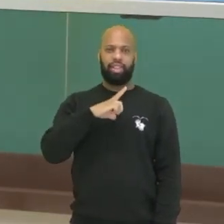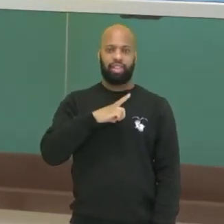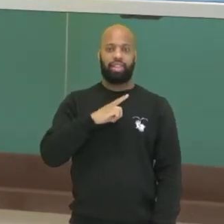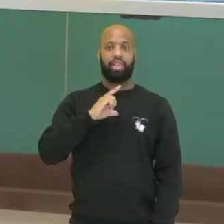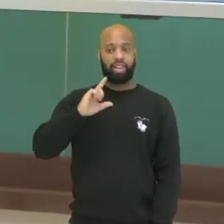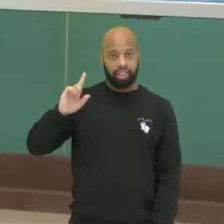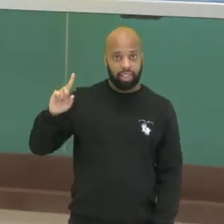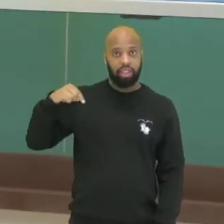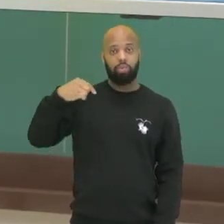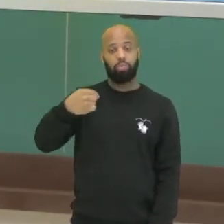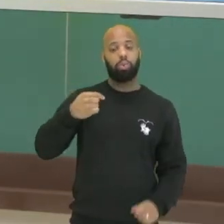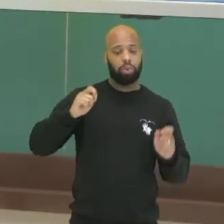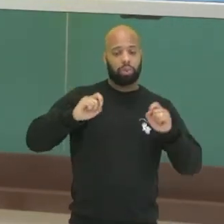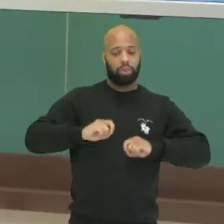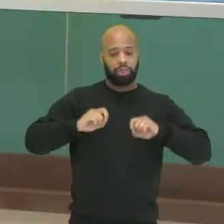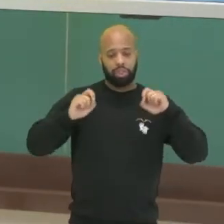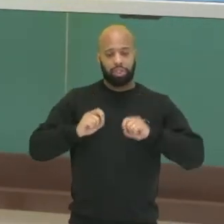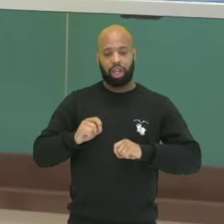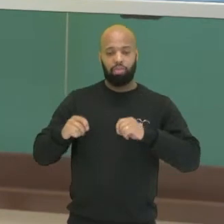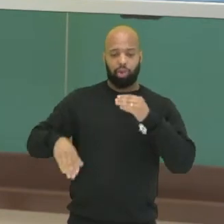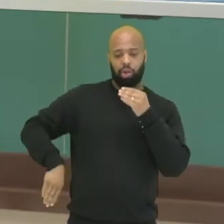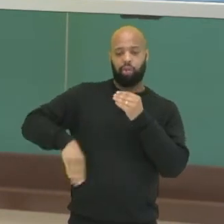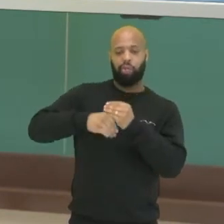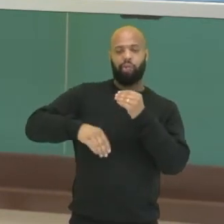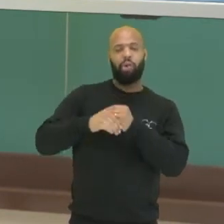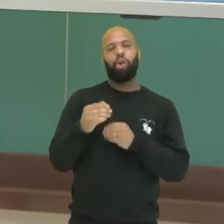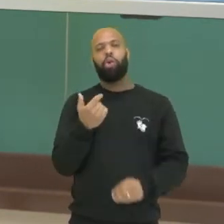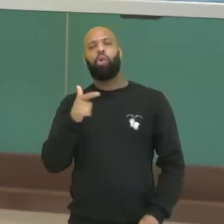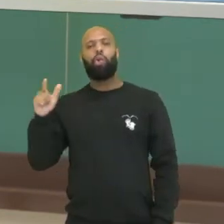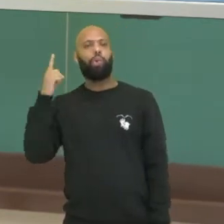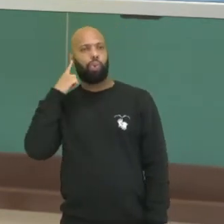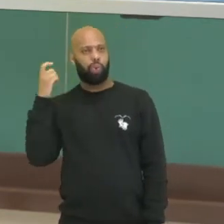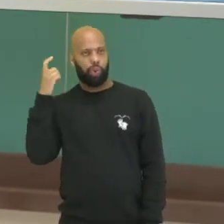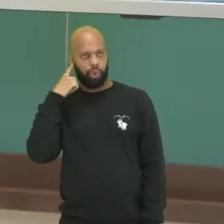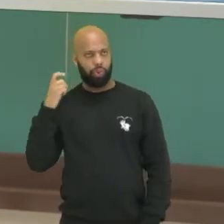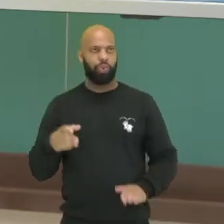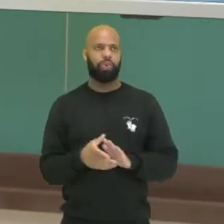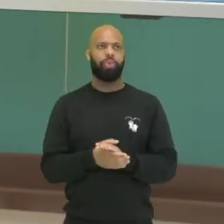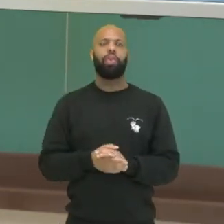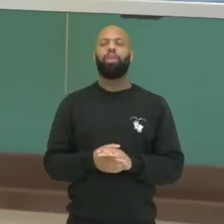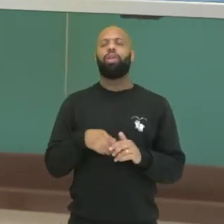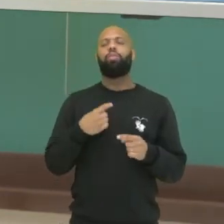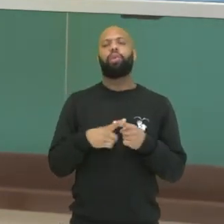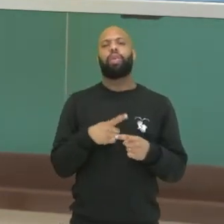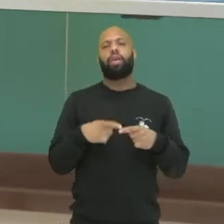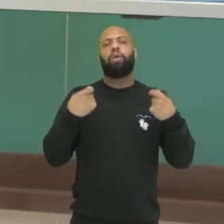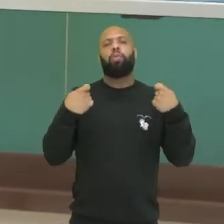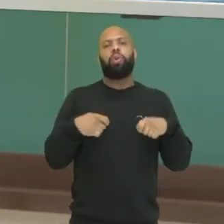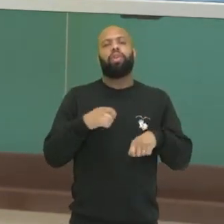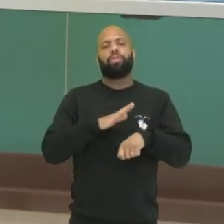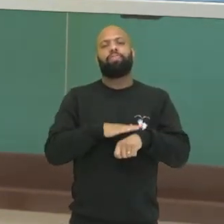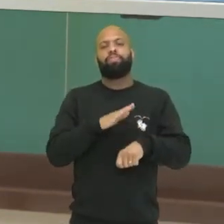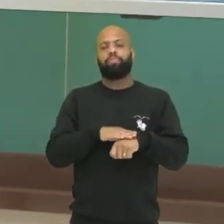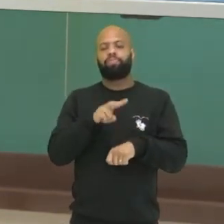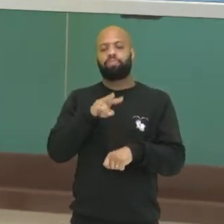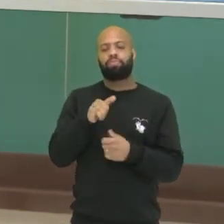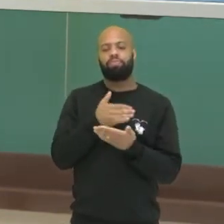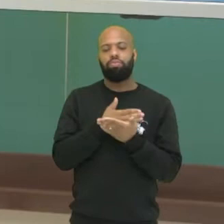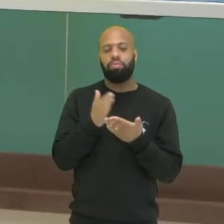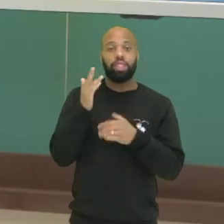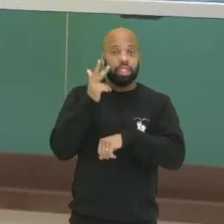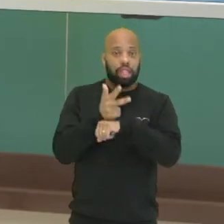ter silêncio o máximo possível para que a gente consiga captar a fala do ator. E logo